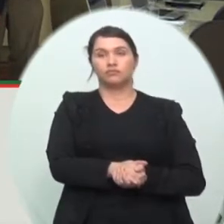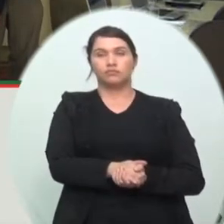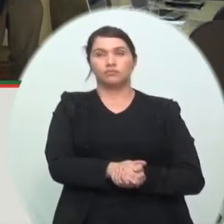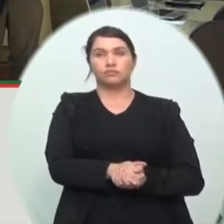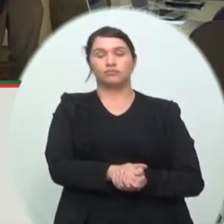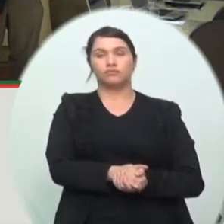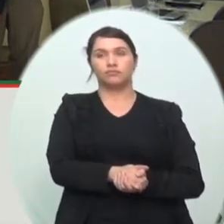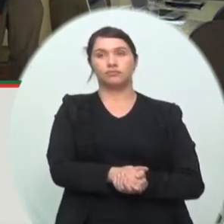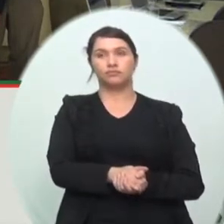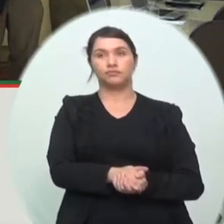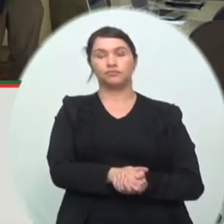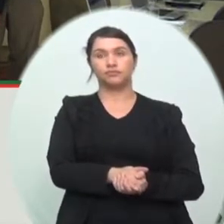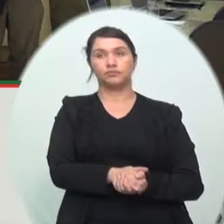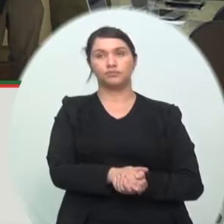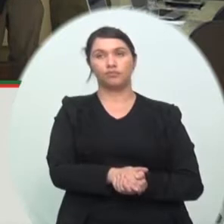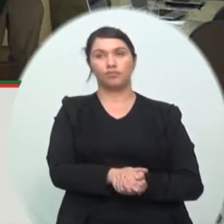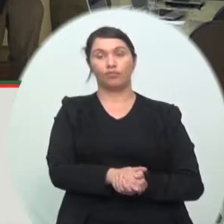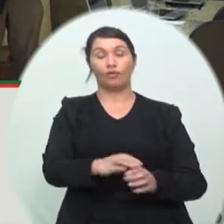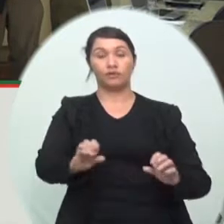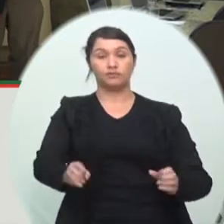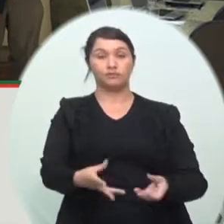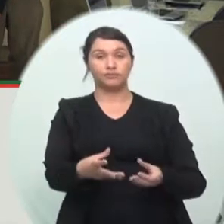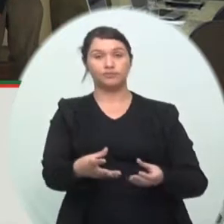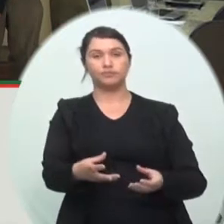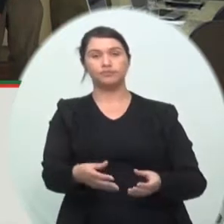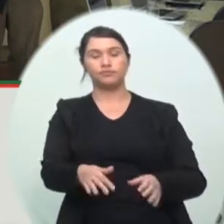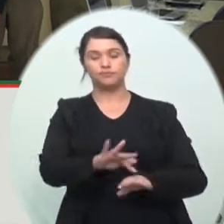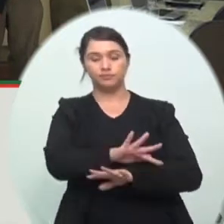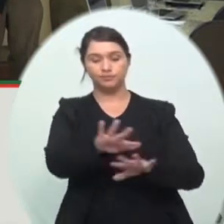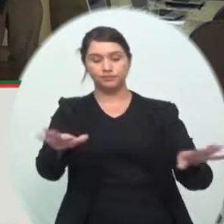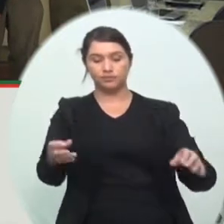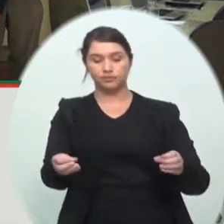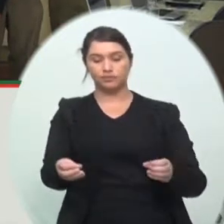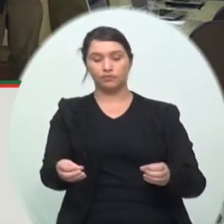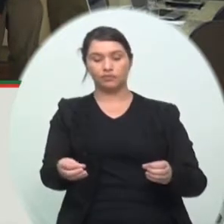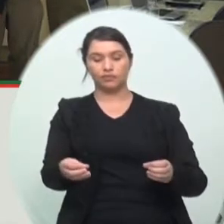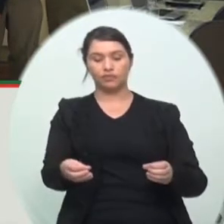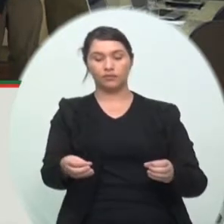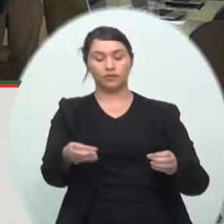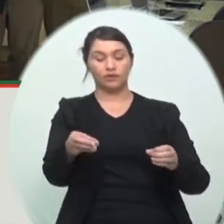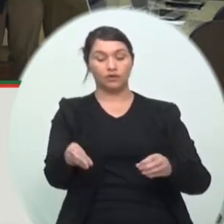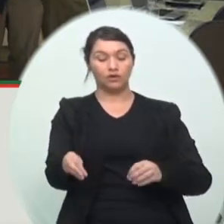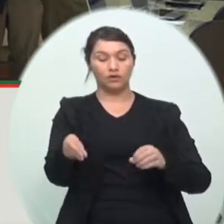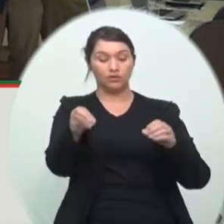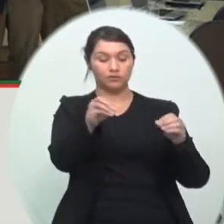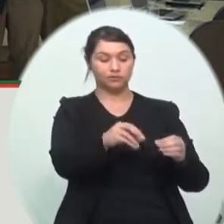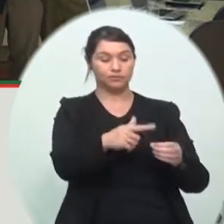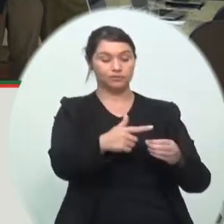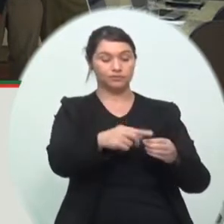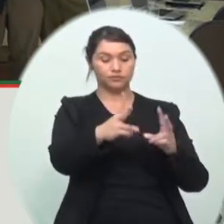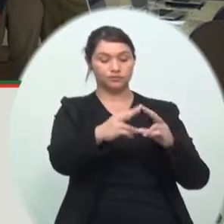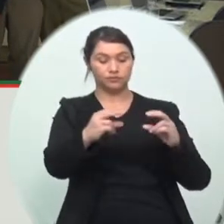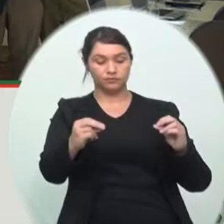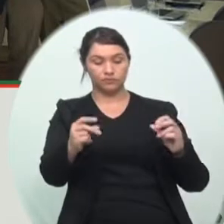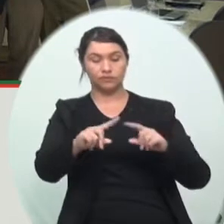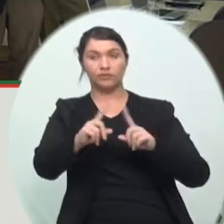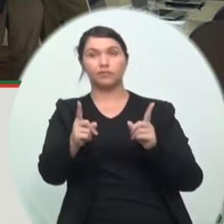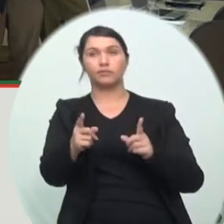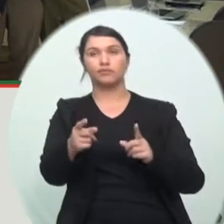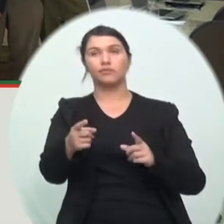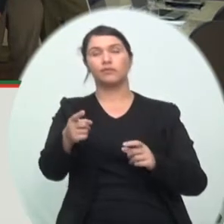controle. Retornei para Florianópolis numa condição diferente, mas nunca deixei de pensar um